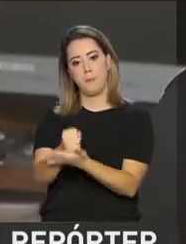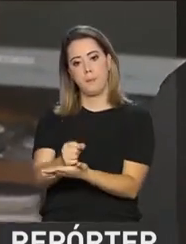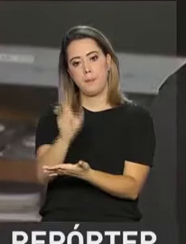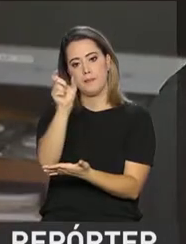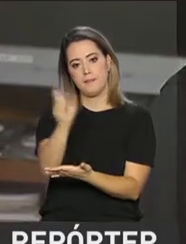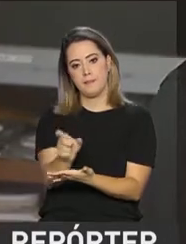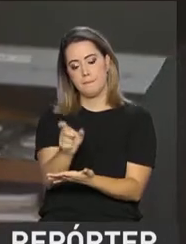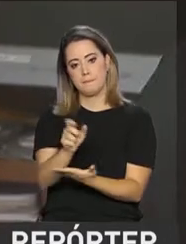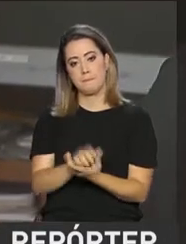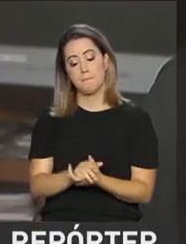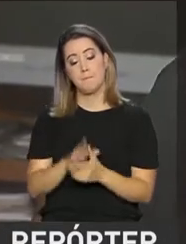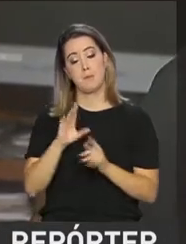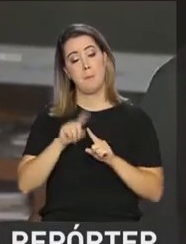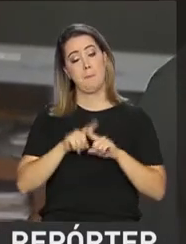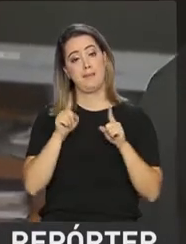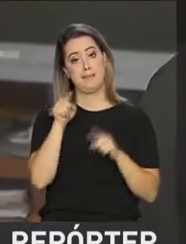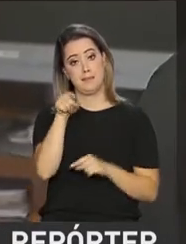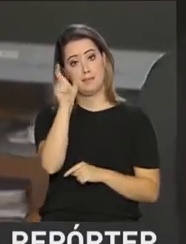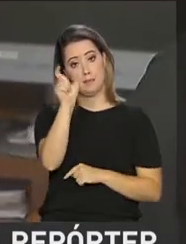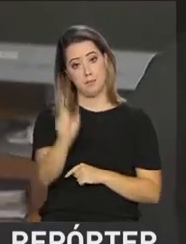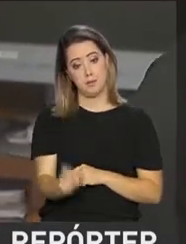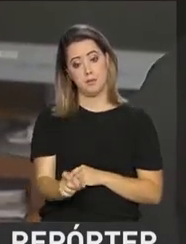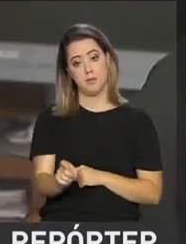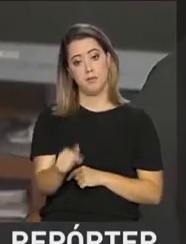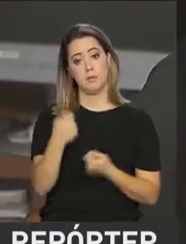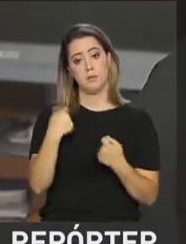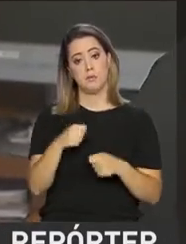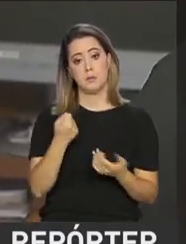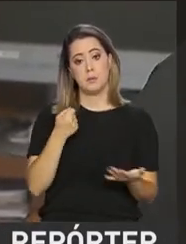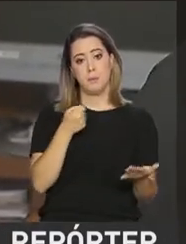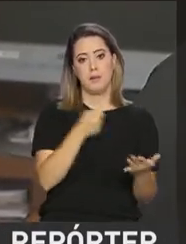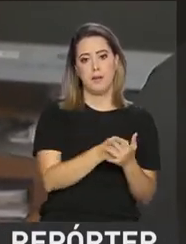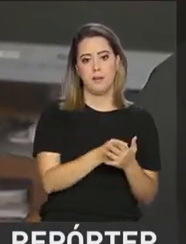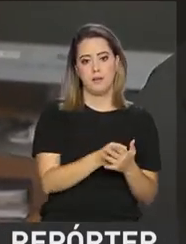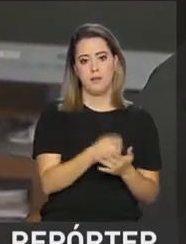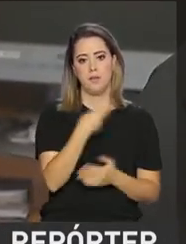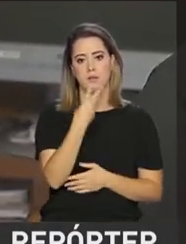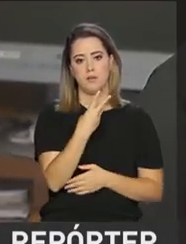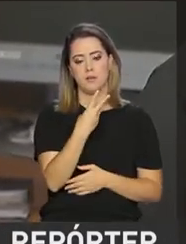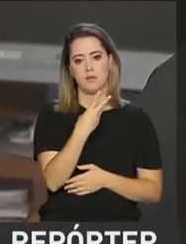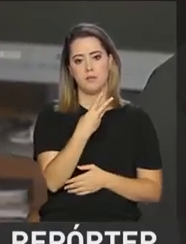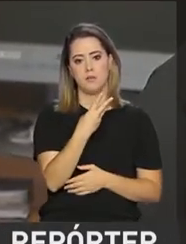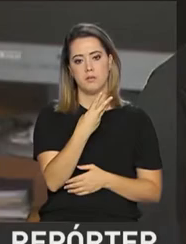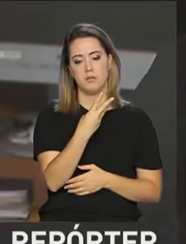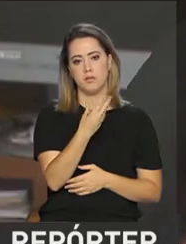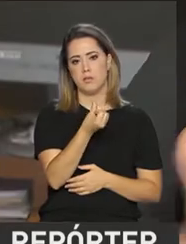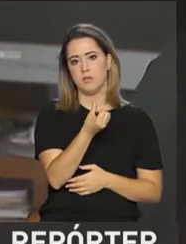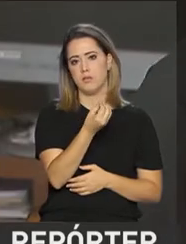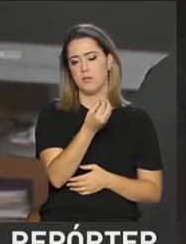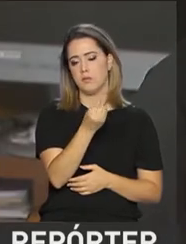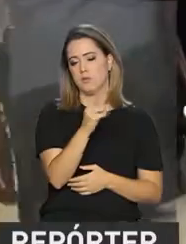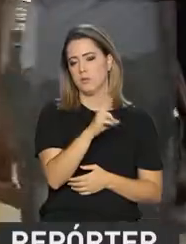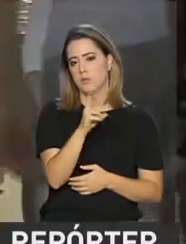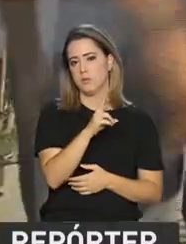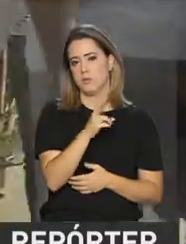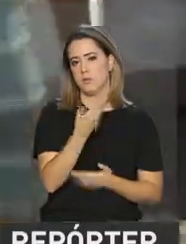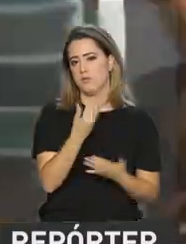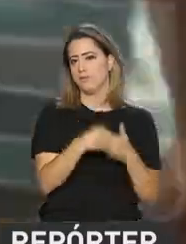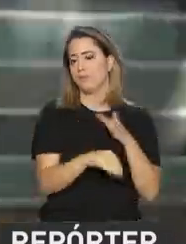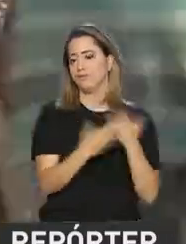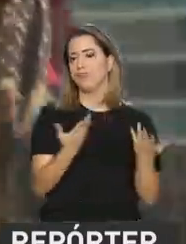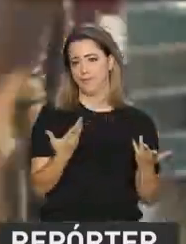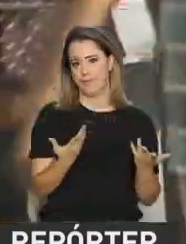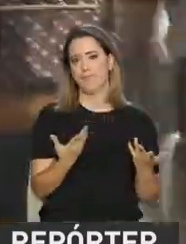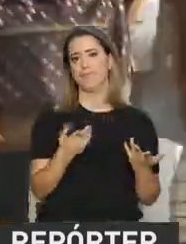pessoa só que essa pessoa tem que depositar em torno de três mil e seiscentos reais na conta para não ser